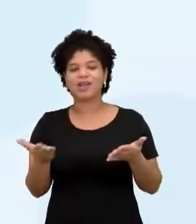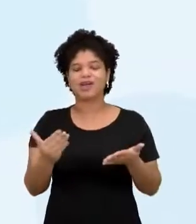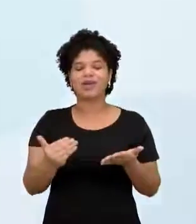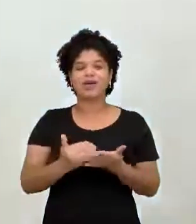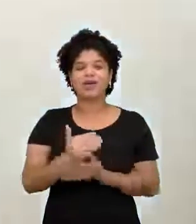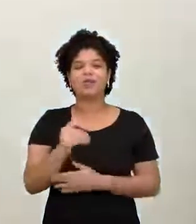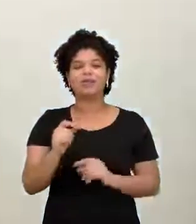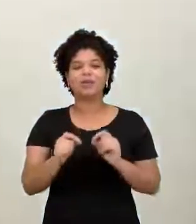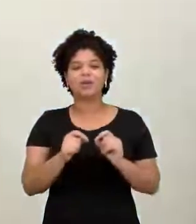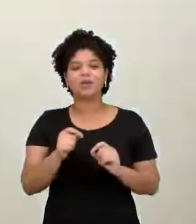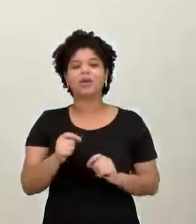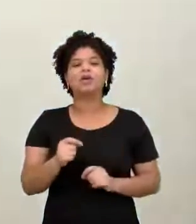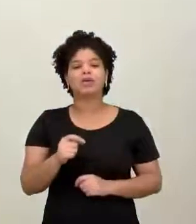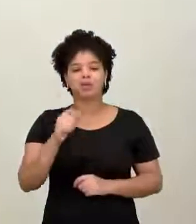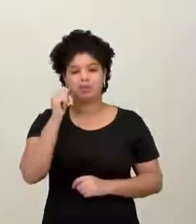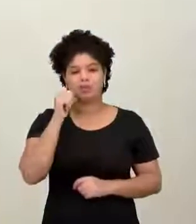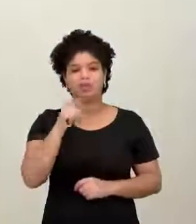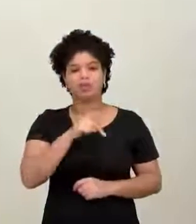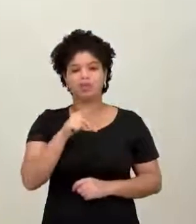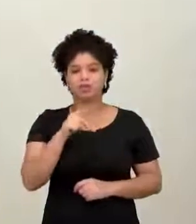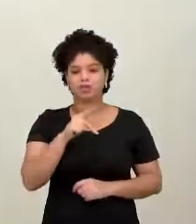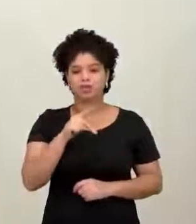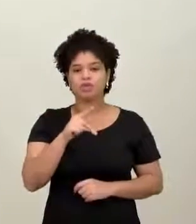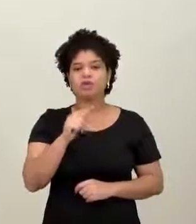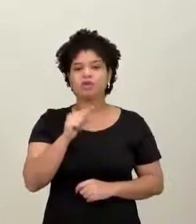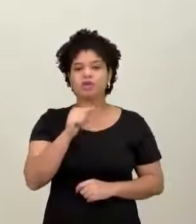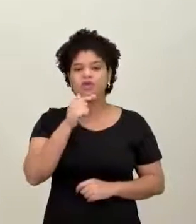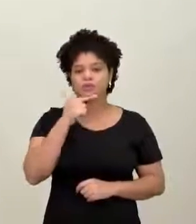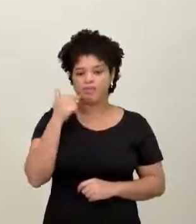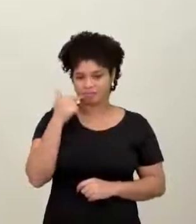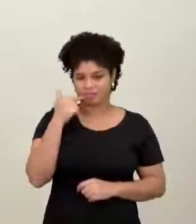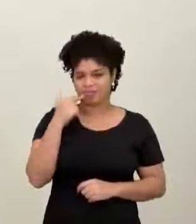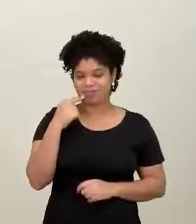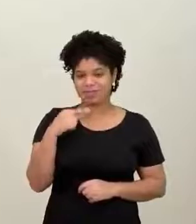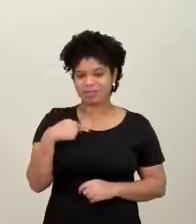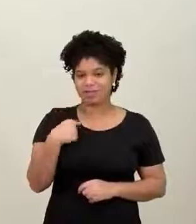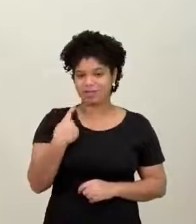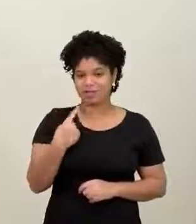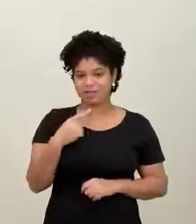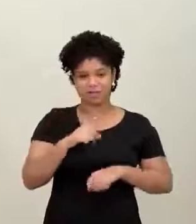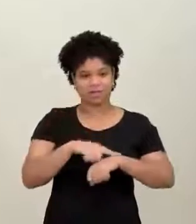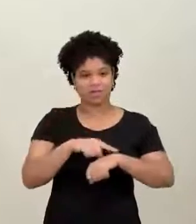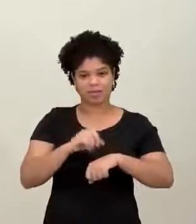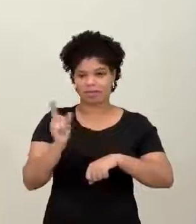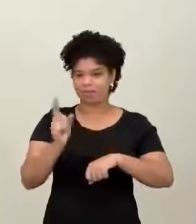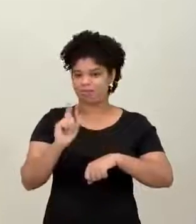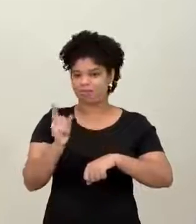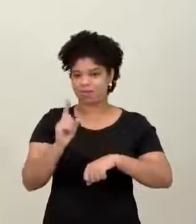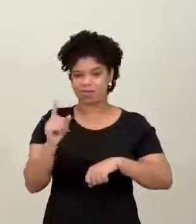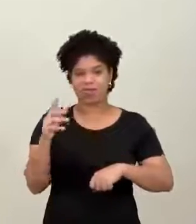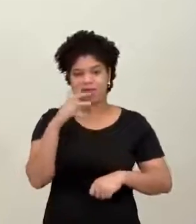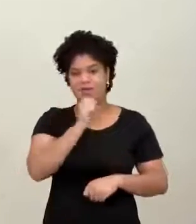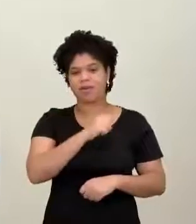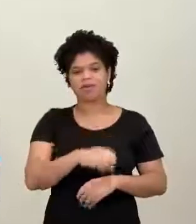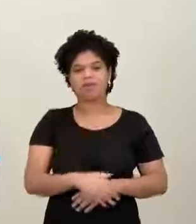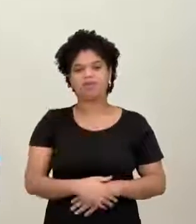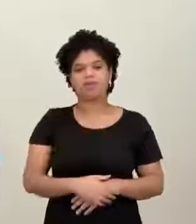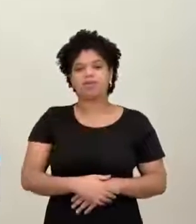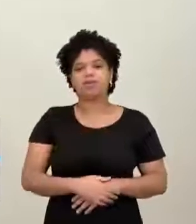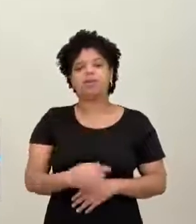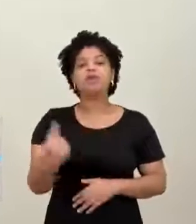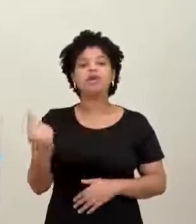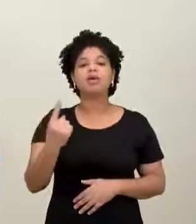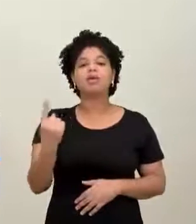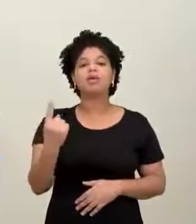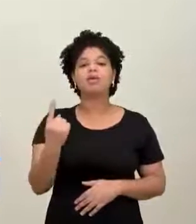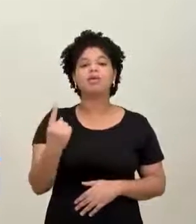a estrutura criada pela professora Fernanda. Isso mesmo, nós não vamos dar tempinho, não. Vamos lá, quem será a primeira ou